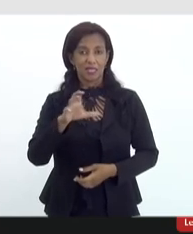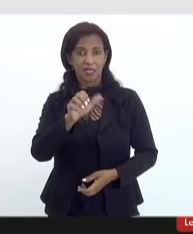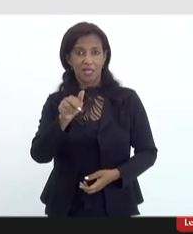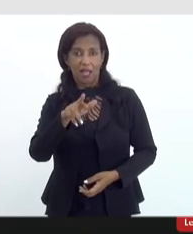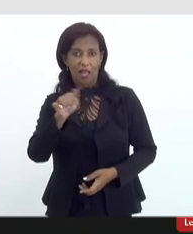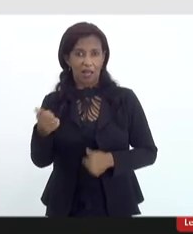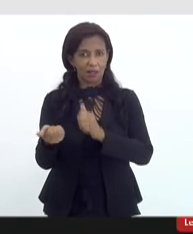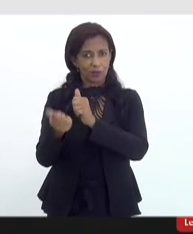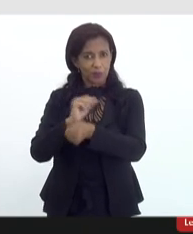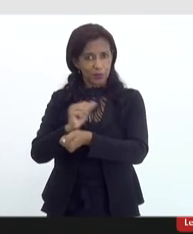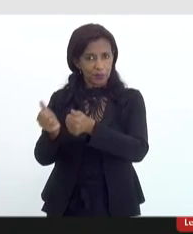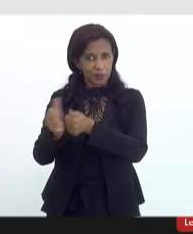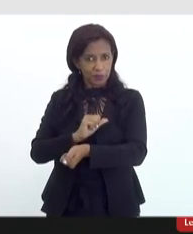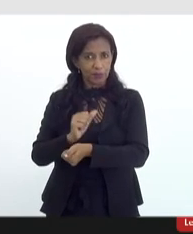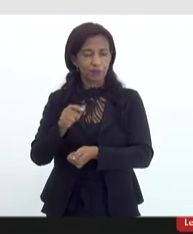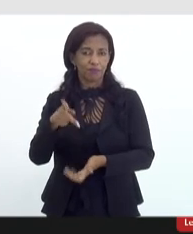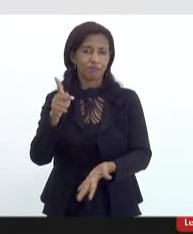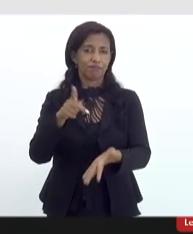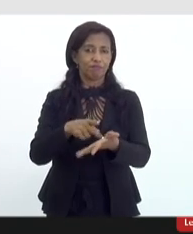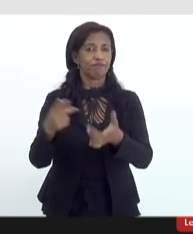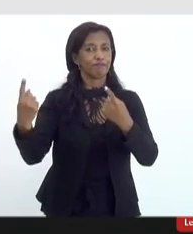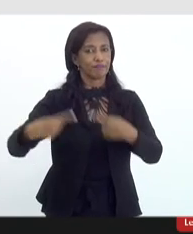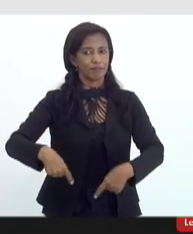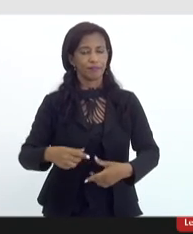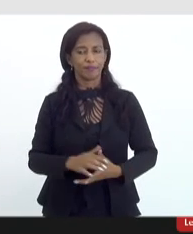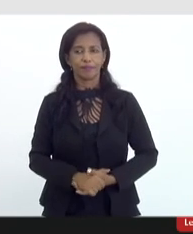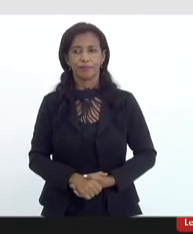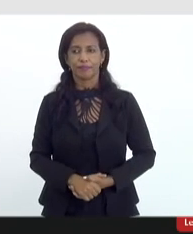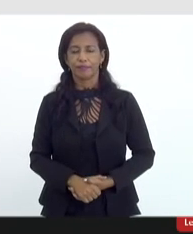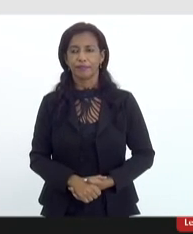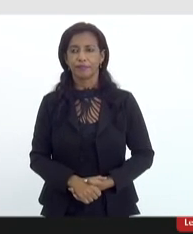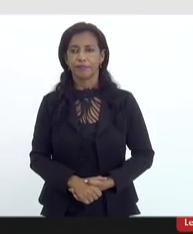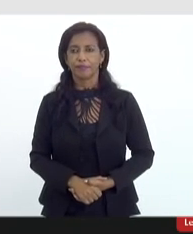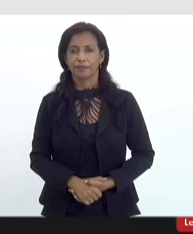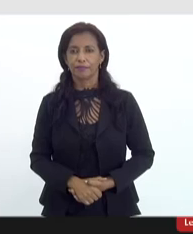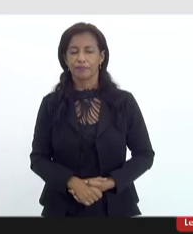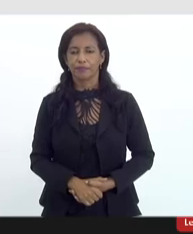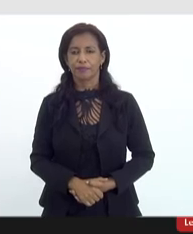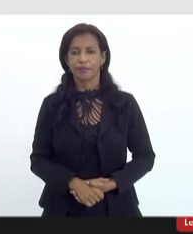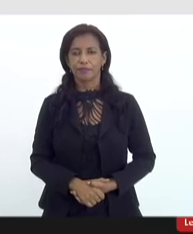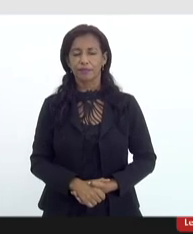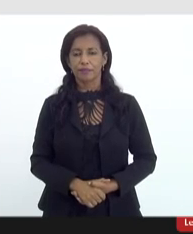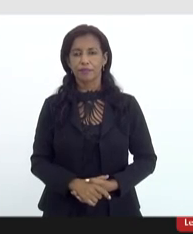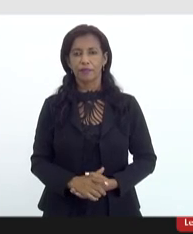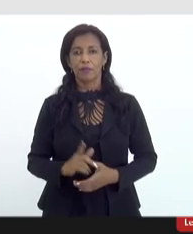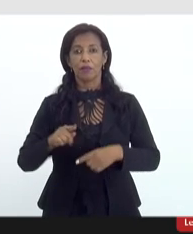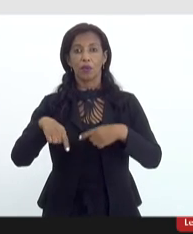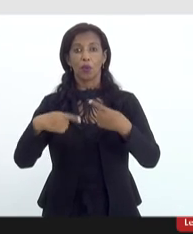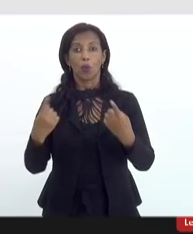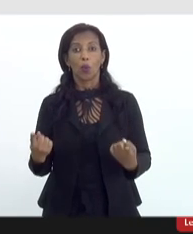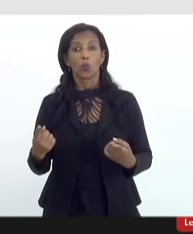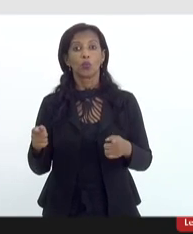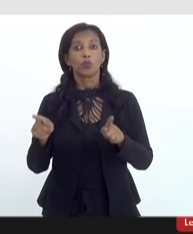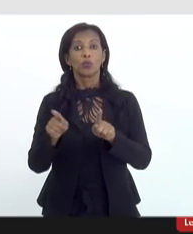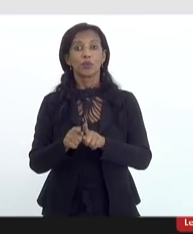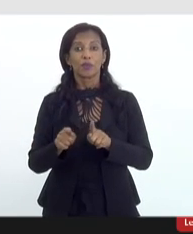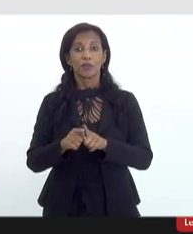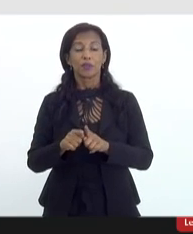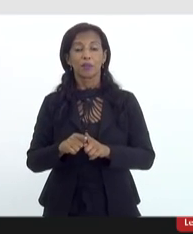disruptivo e adaptável é, de fato, um desafio. Outra que são esses agentes públicos também, que lá na ponta são